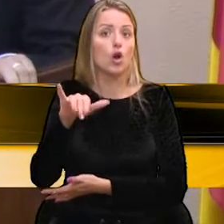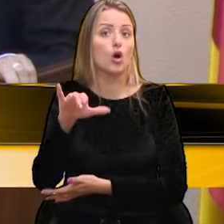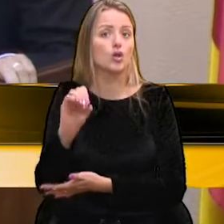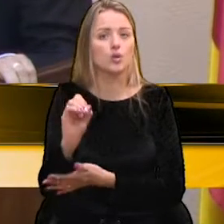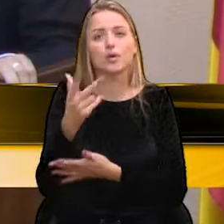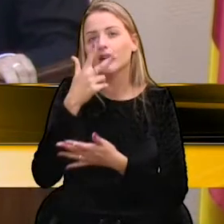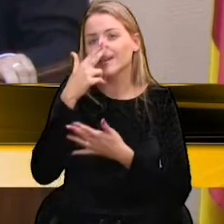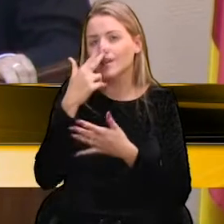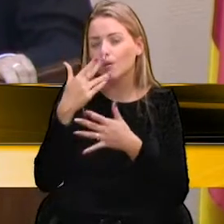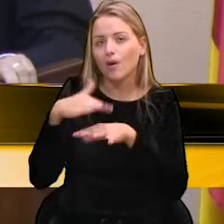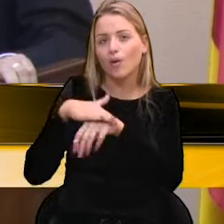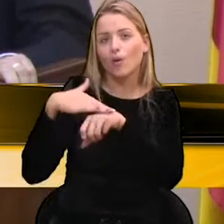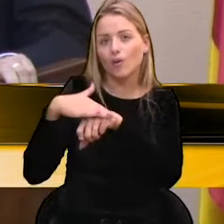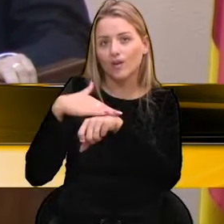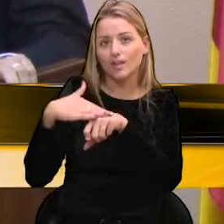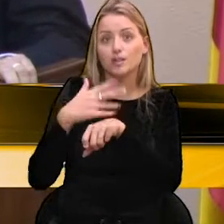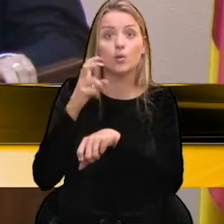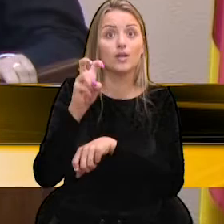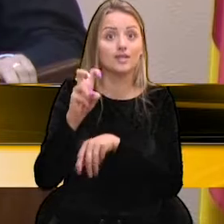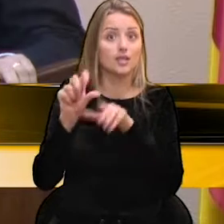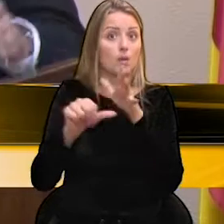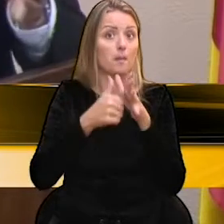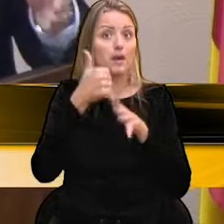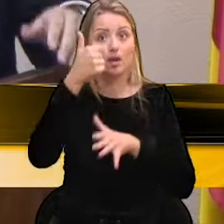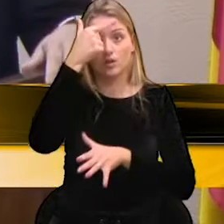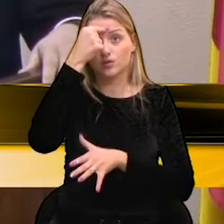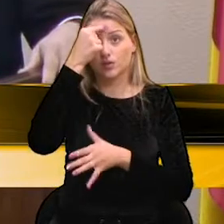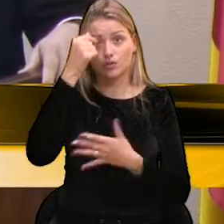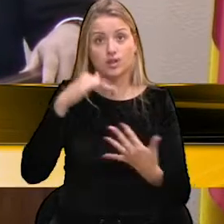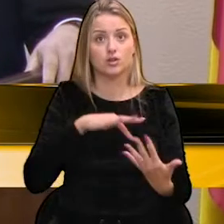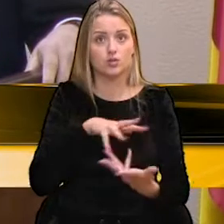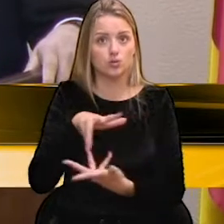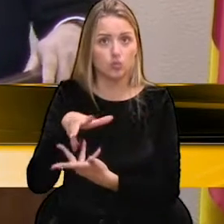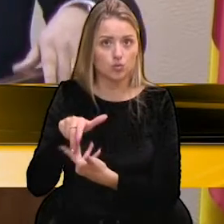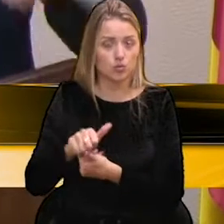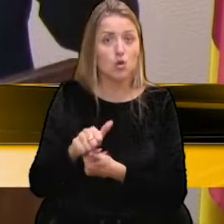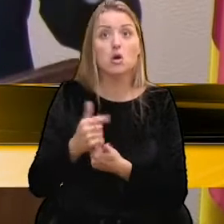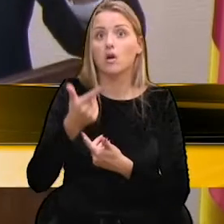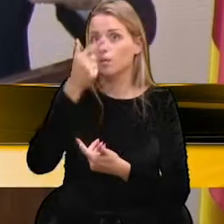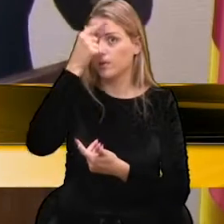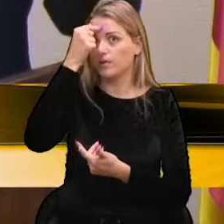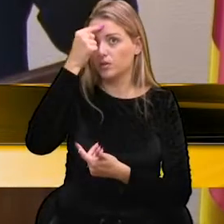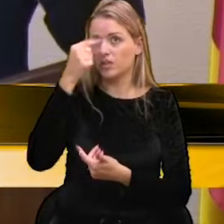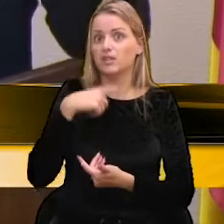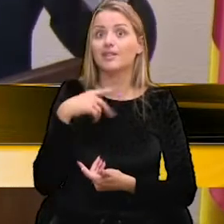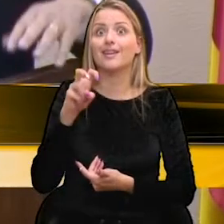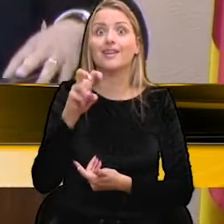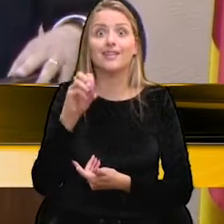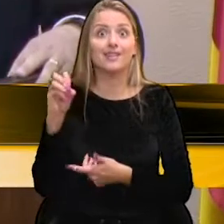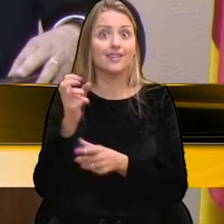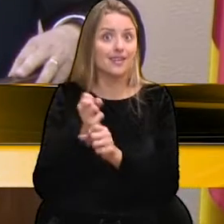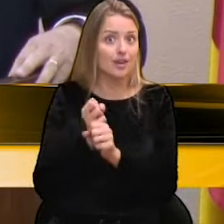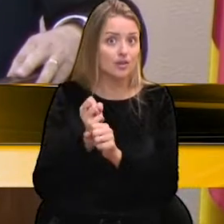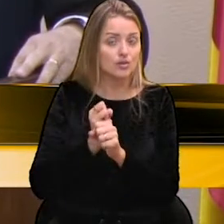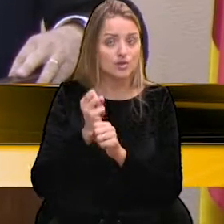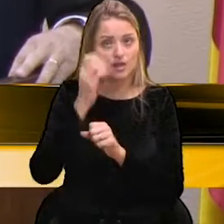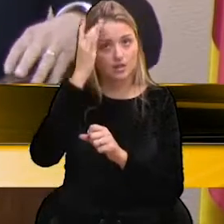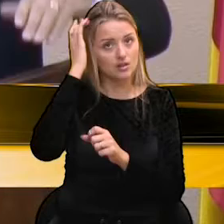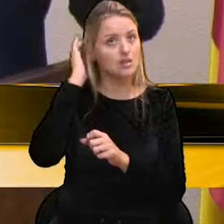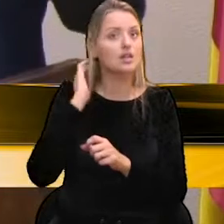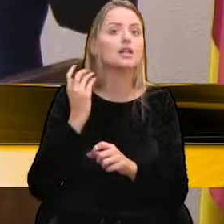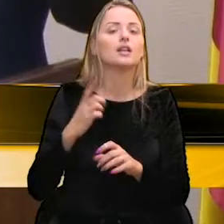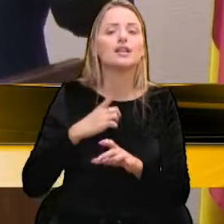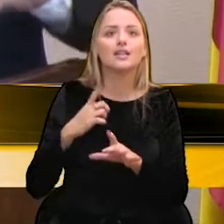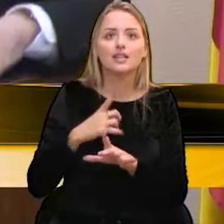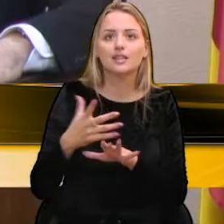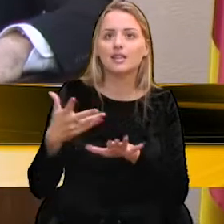melhores universidades do mundo, uma universidade que existe de fato há 500 anos, mas ela já abriga a academia